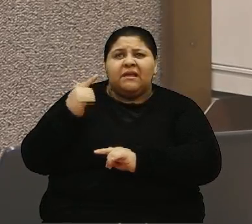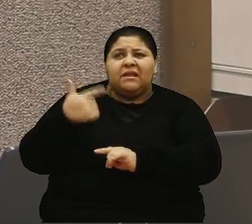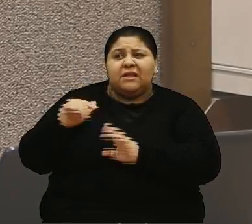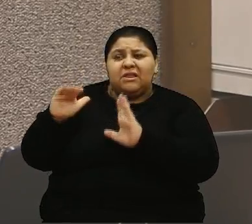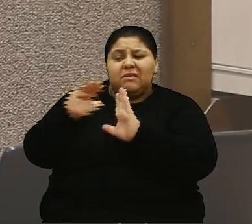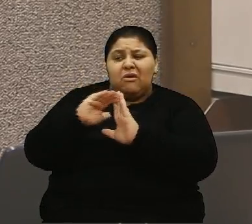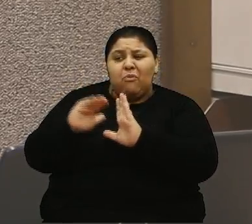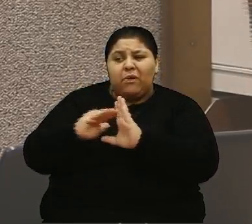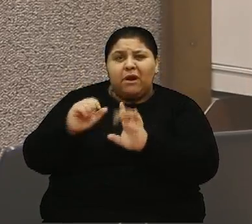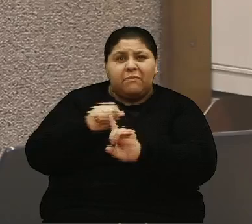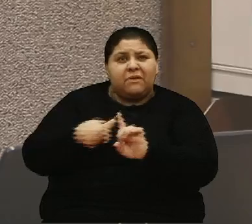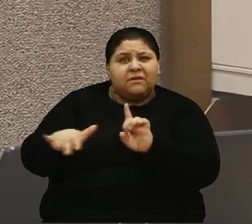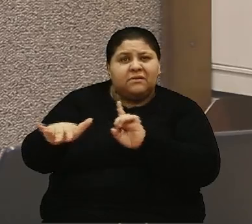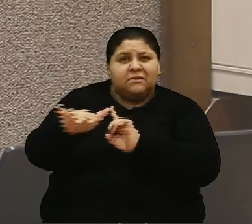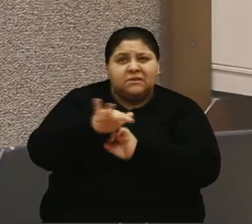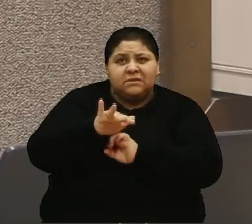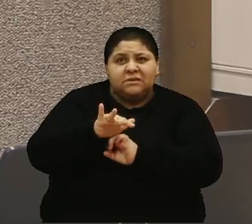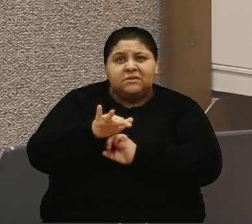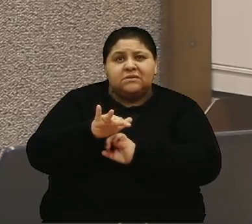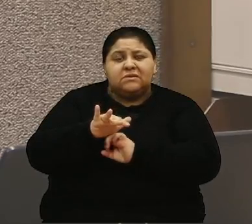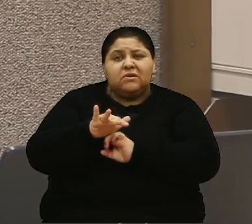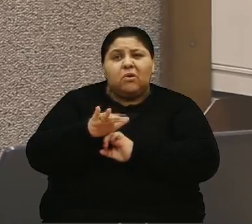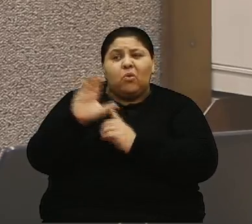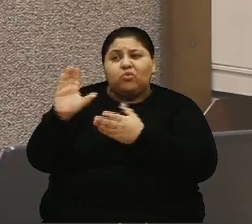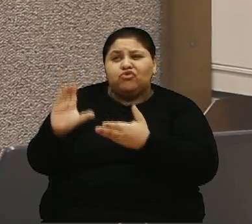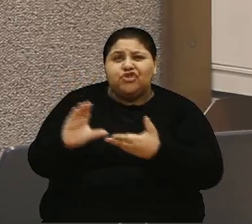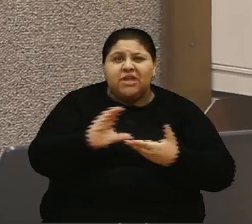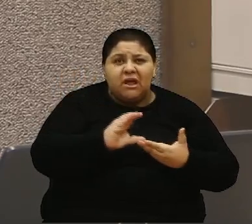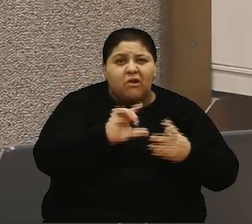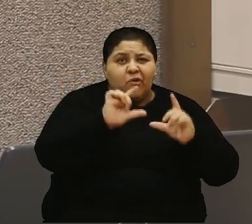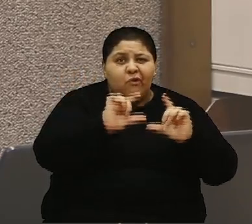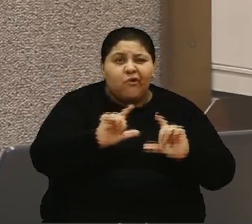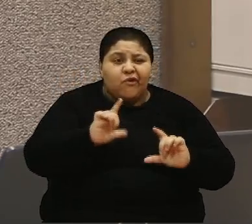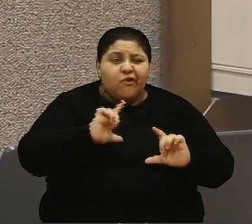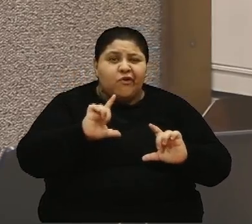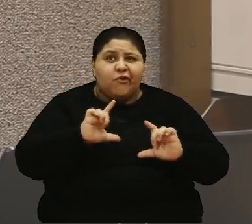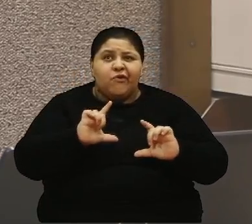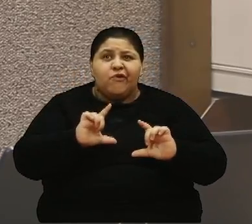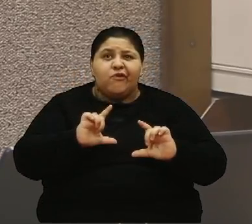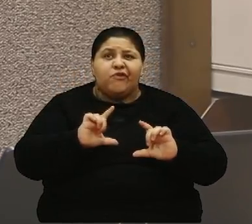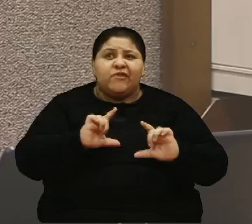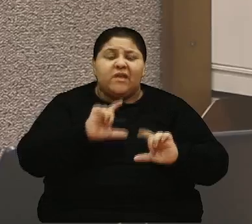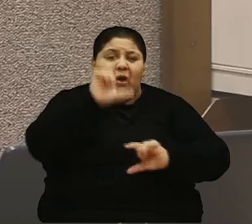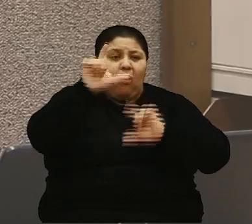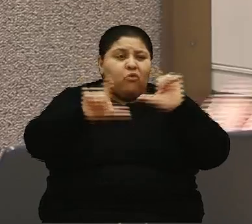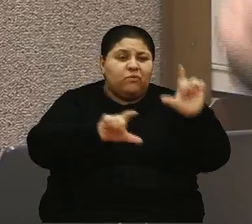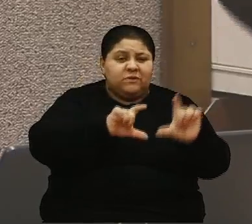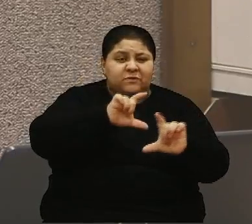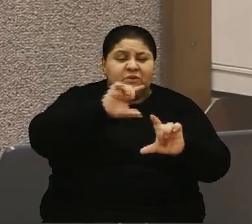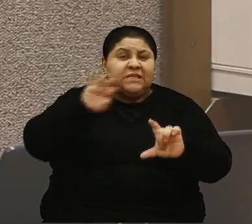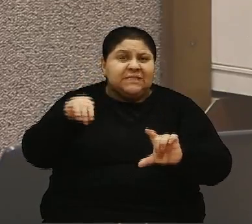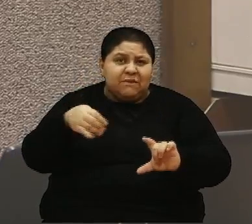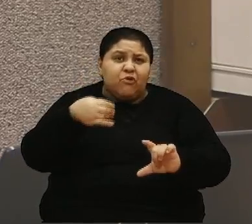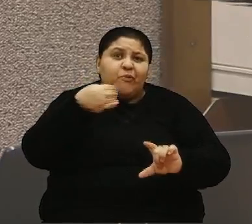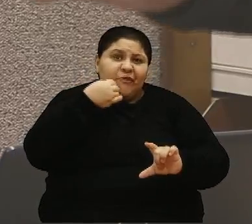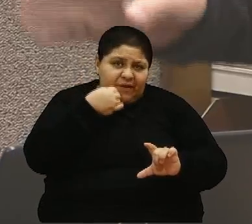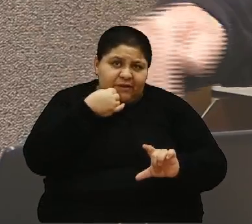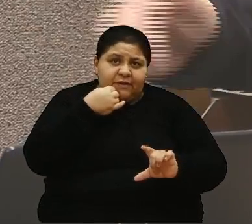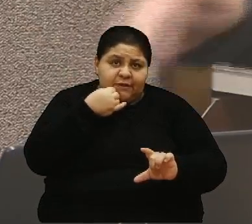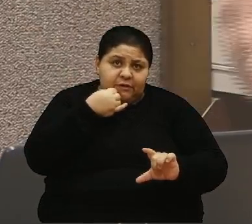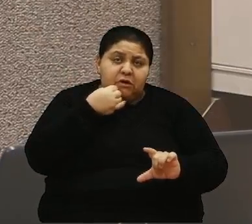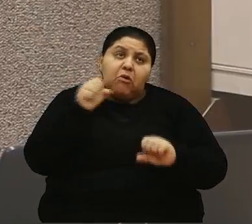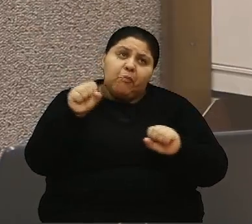programa social com meia dúzia de recurso, e aí tu tem meia dúzia de oportunista lá, que de fato, de repente,